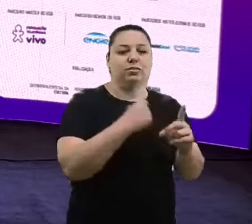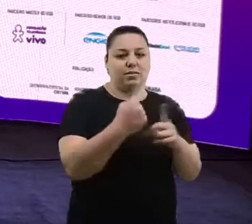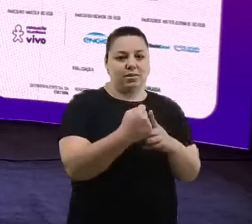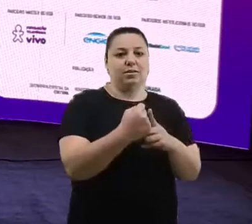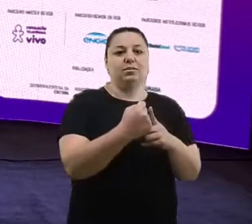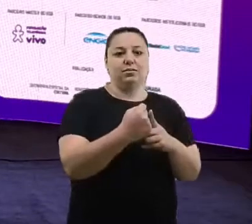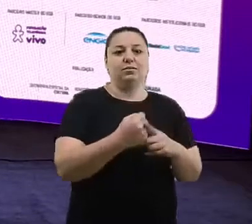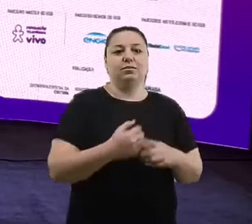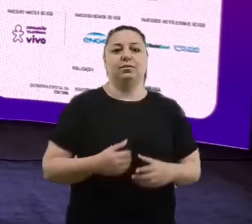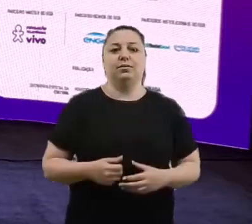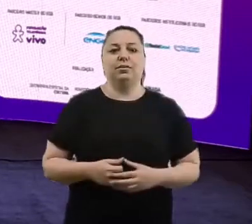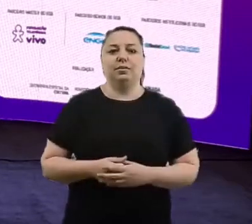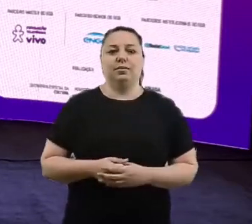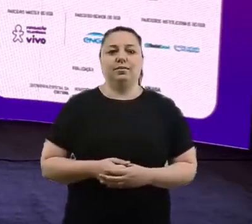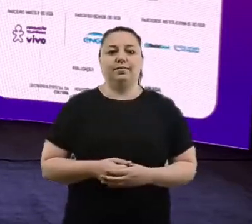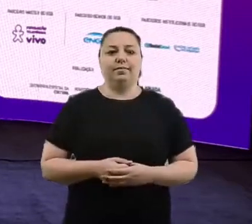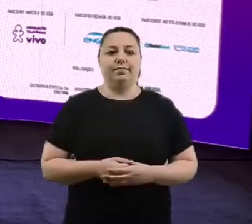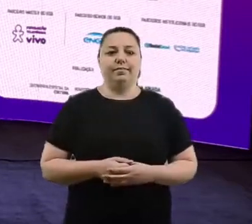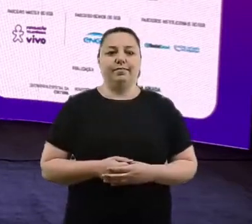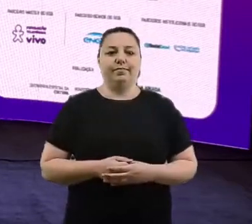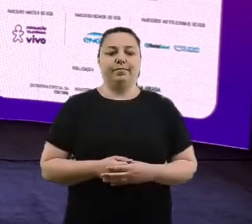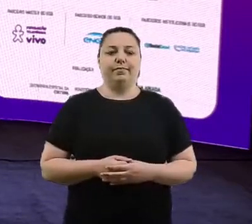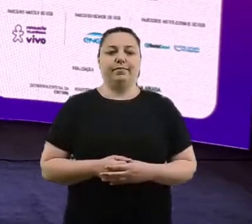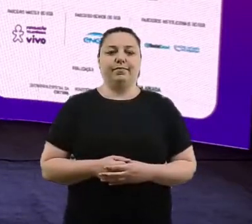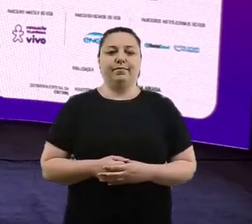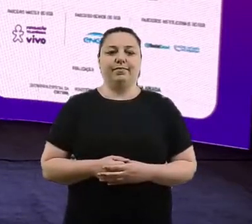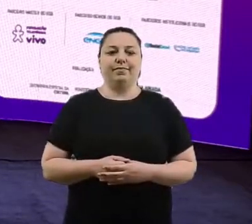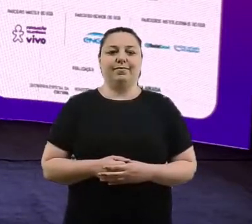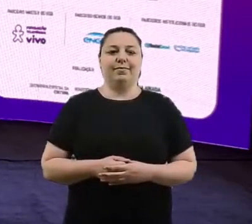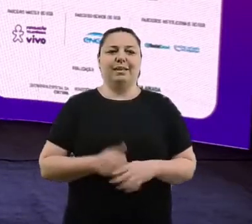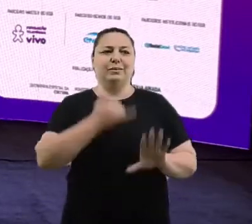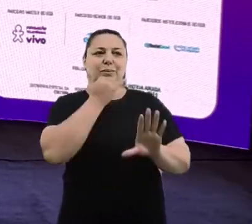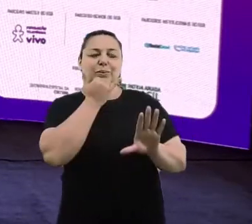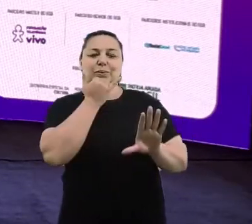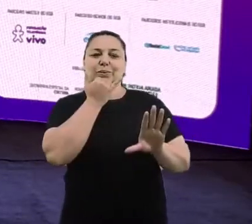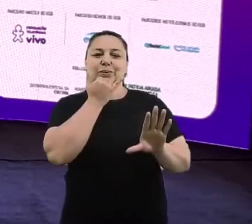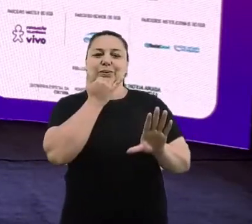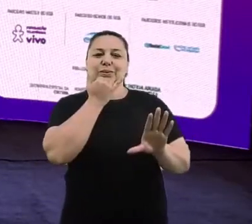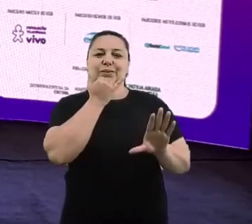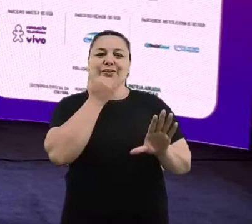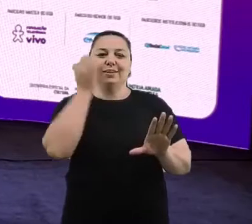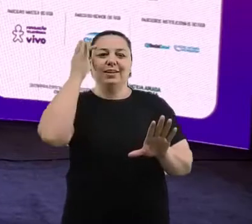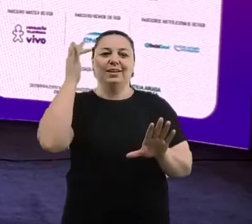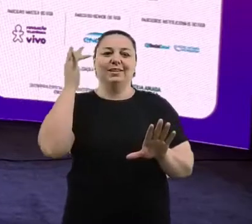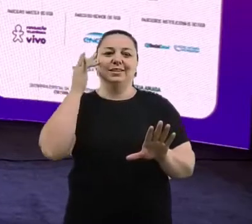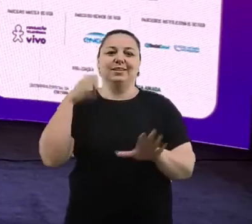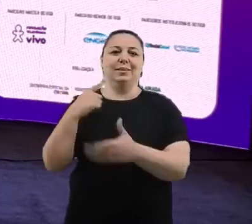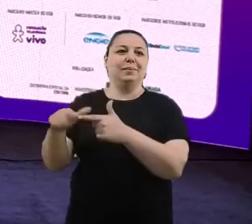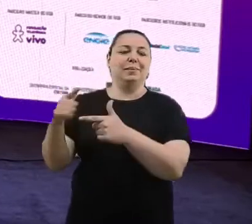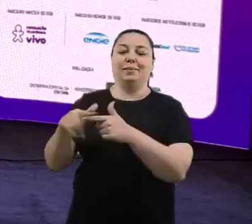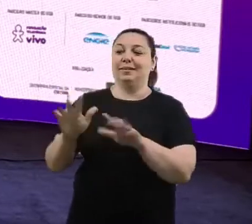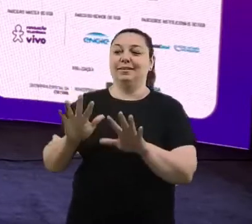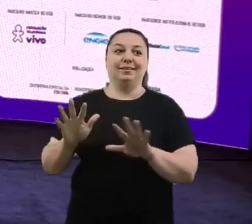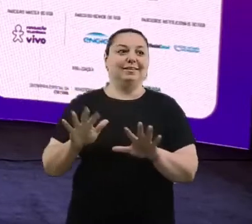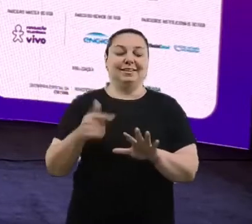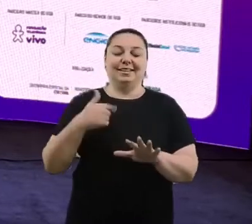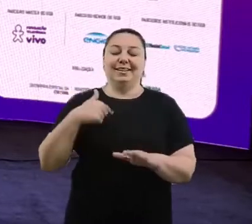Tá tudo ok? Sigo? Ok? Desculpa, gente, achei que tinha dado um bug aqui. Eu é que sou novata mesmo no